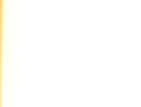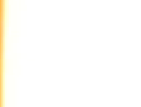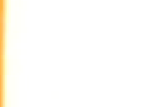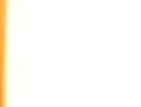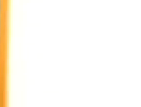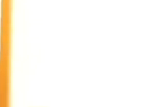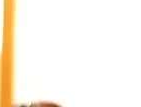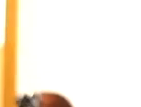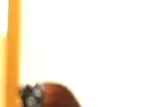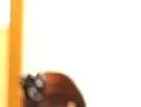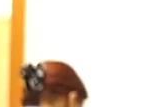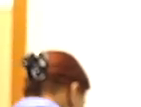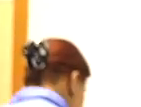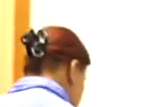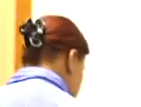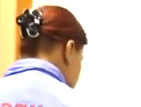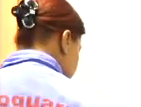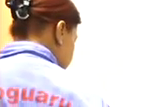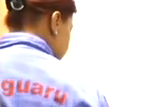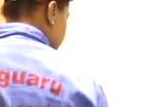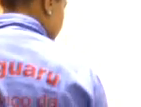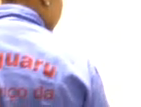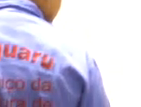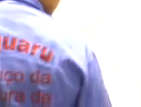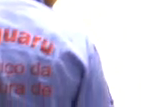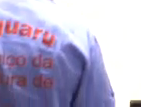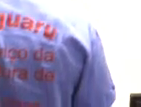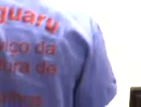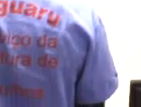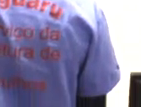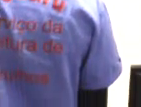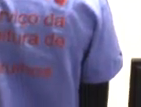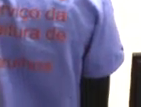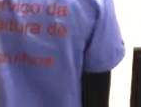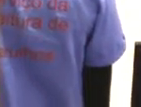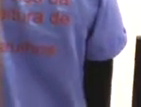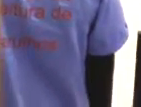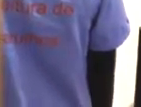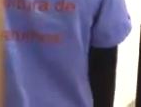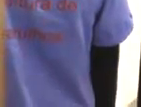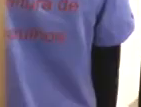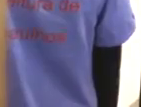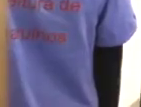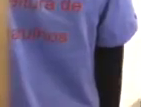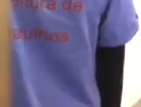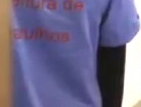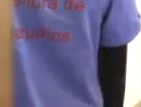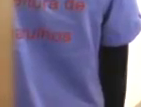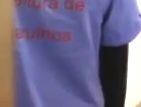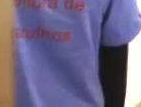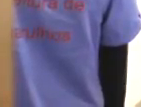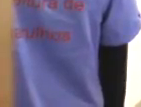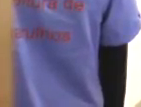terceiro andar da Câmara Municipal, das 8 às 17 horas. O telefone é